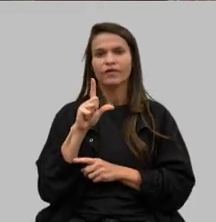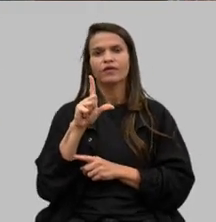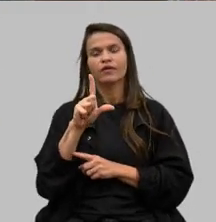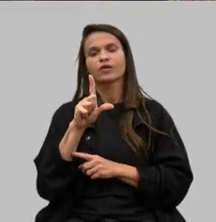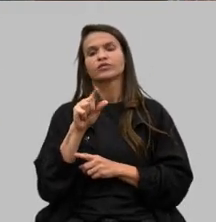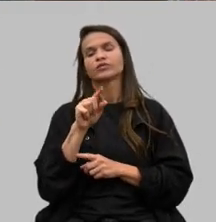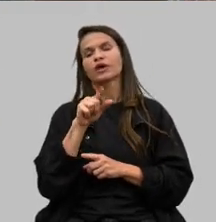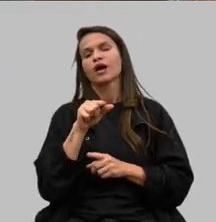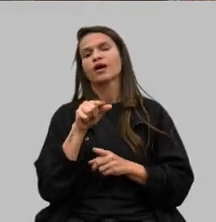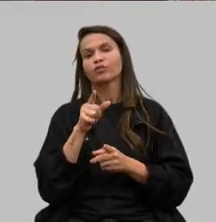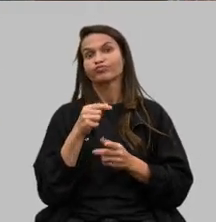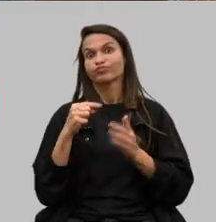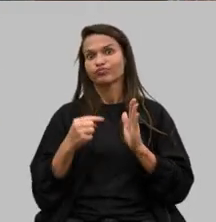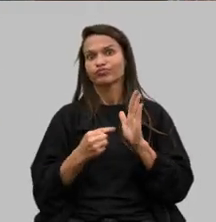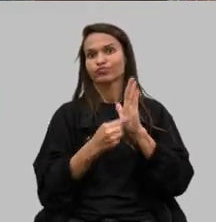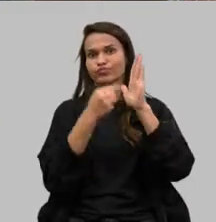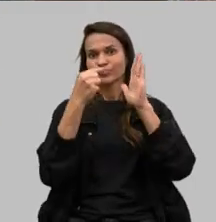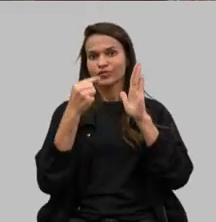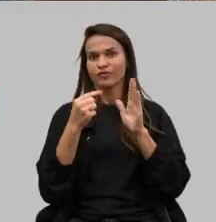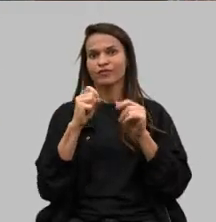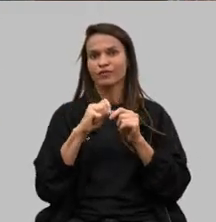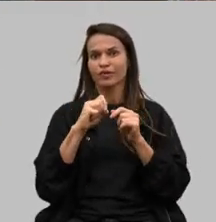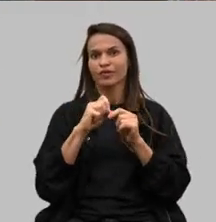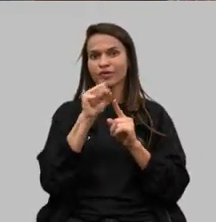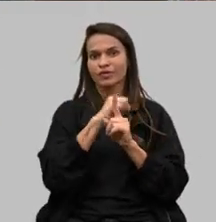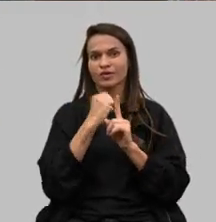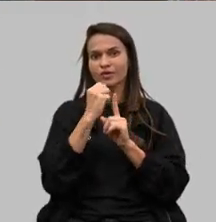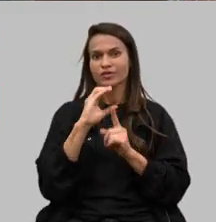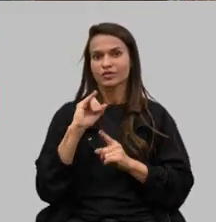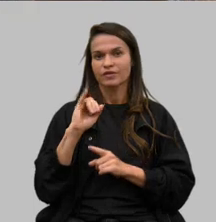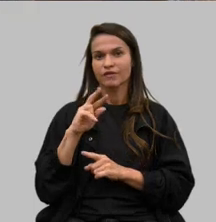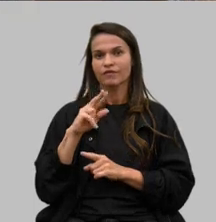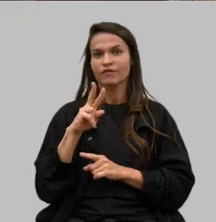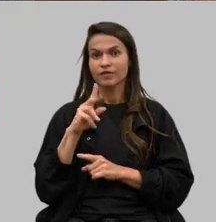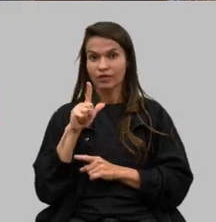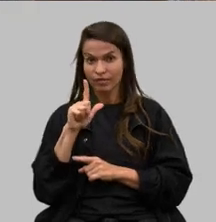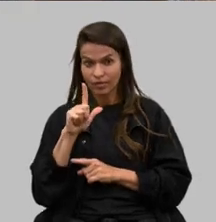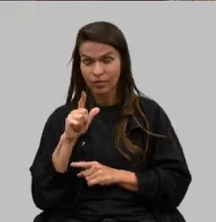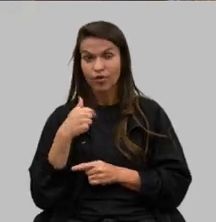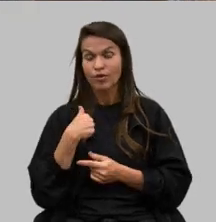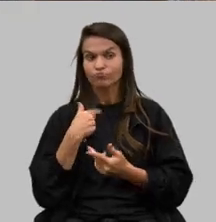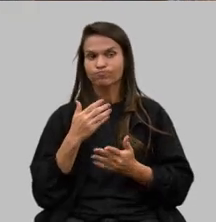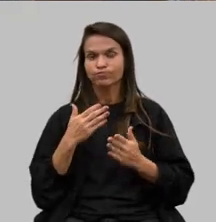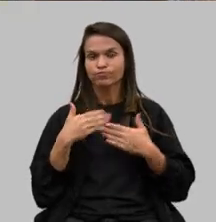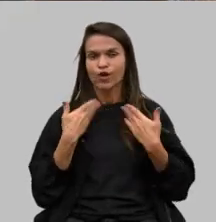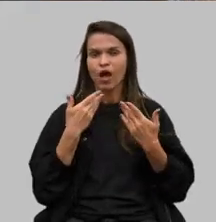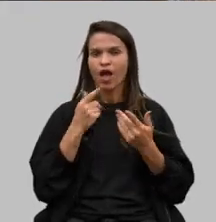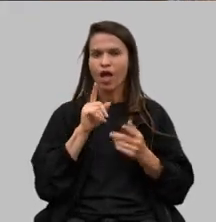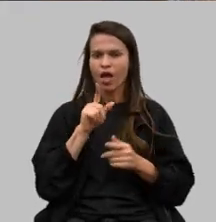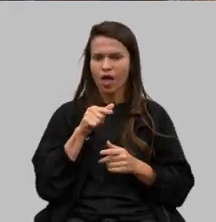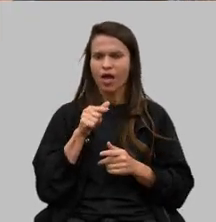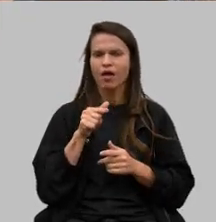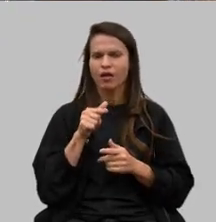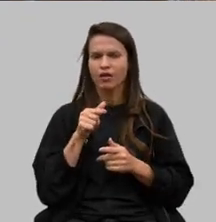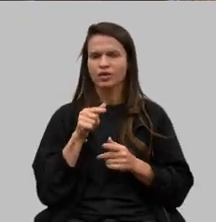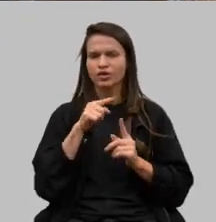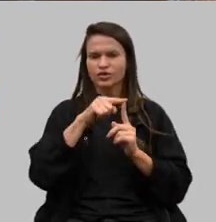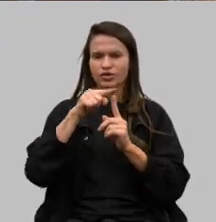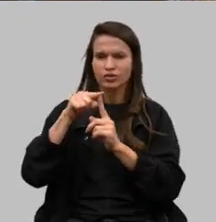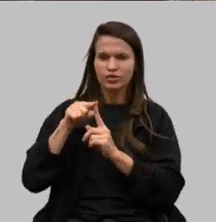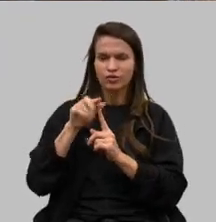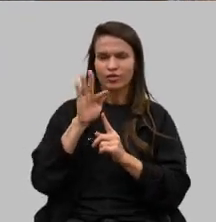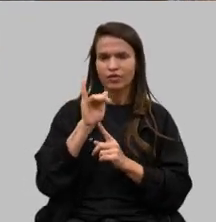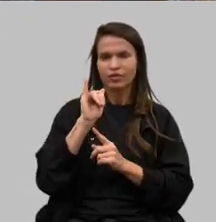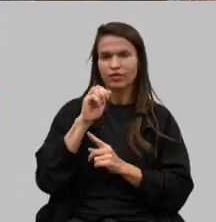grandes denúncias feitas pela sociedade civil mas o que continua me espantando muito é essa dinâmica da fieng